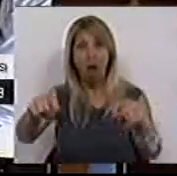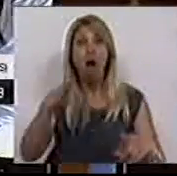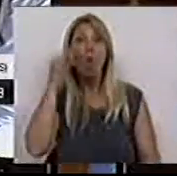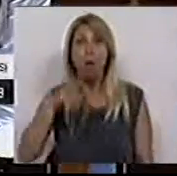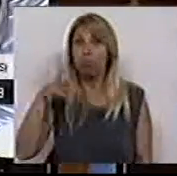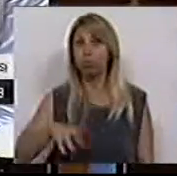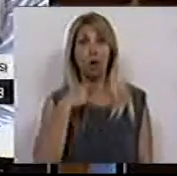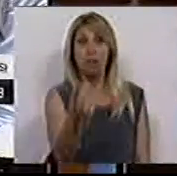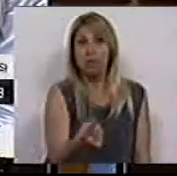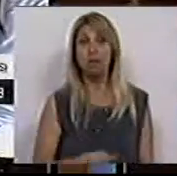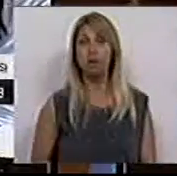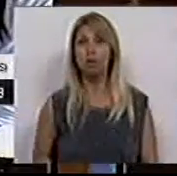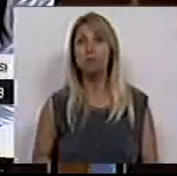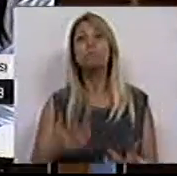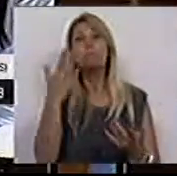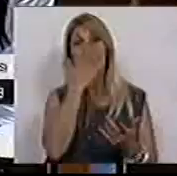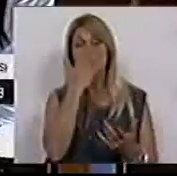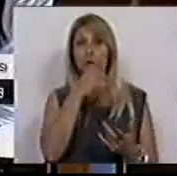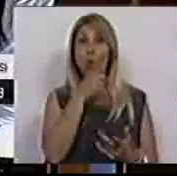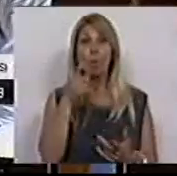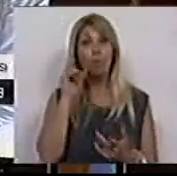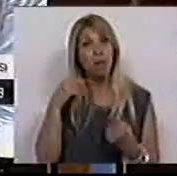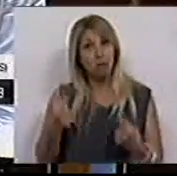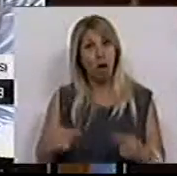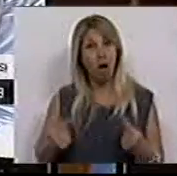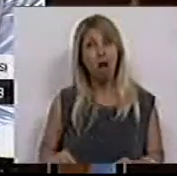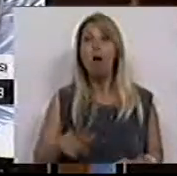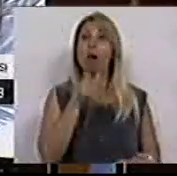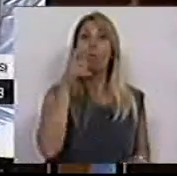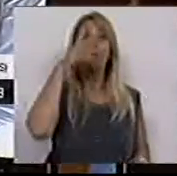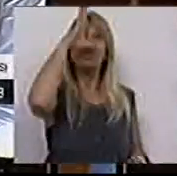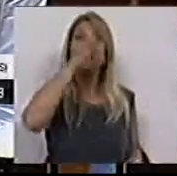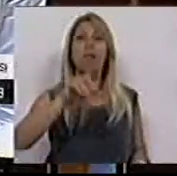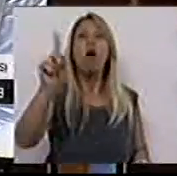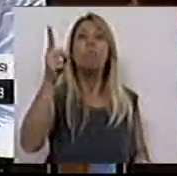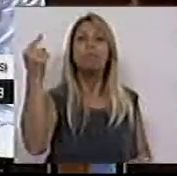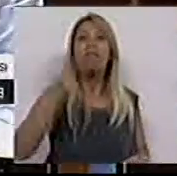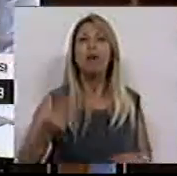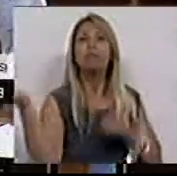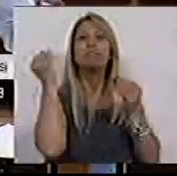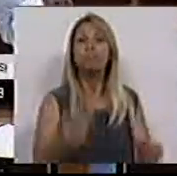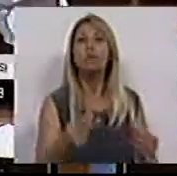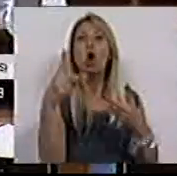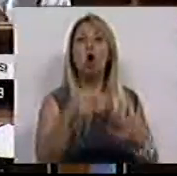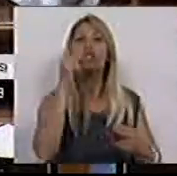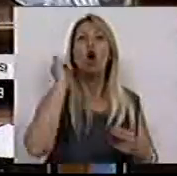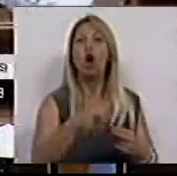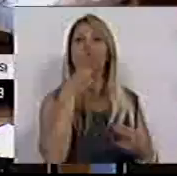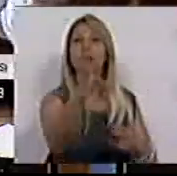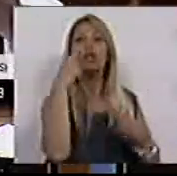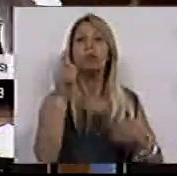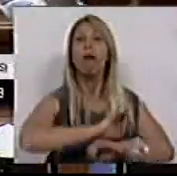diz, eles existem. Se o compromisso está lá, o compromisso deste Governo deve ser apresentar esses cortes, não é ficar